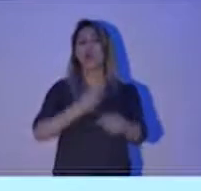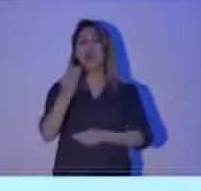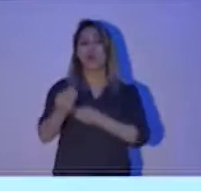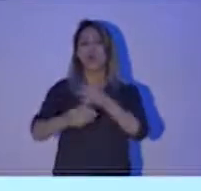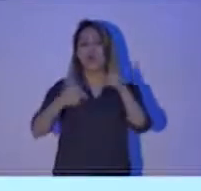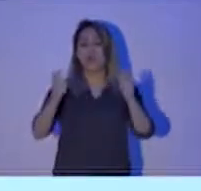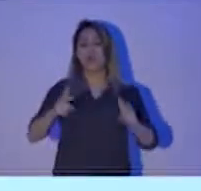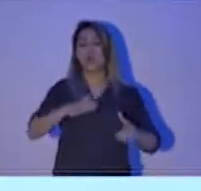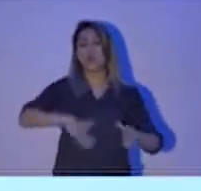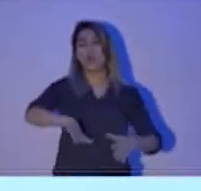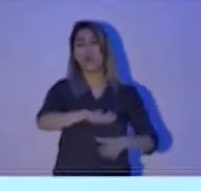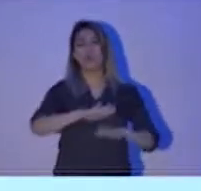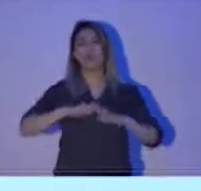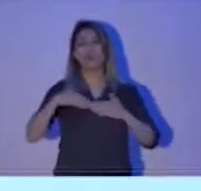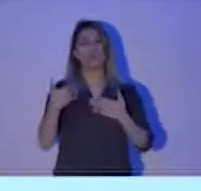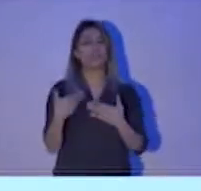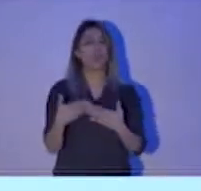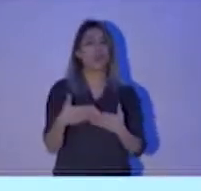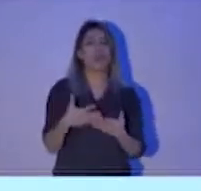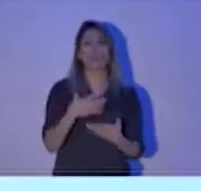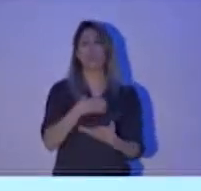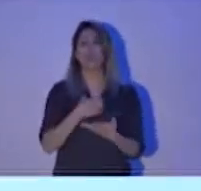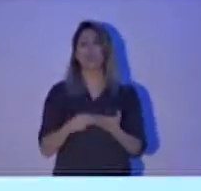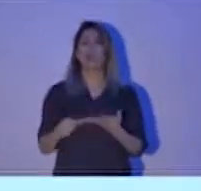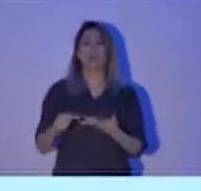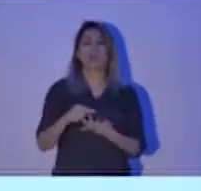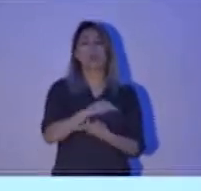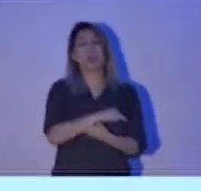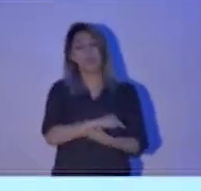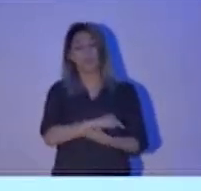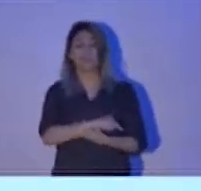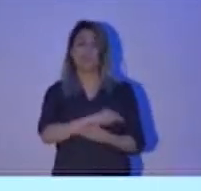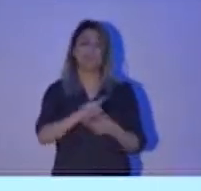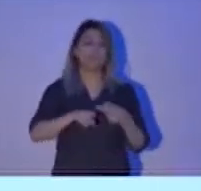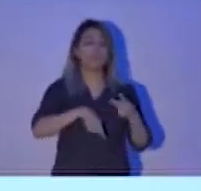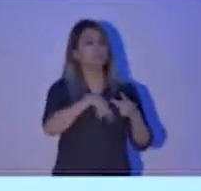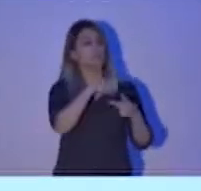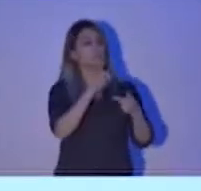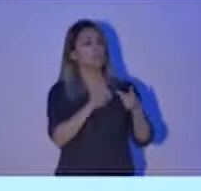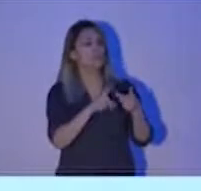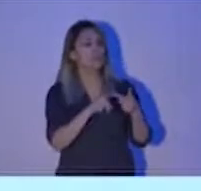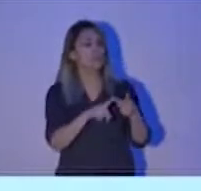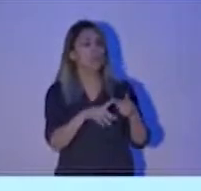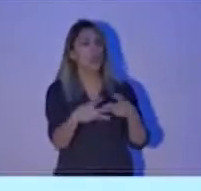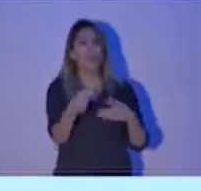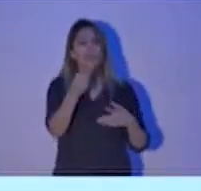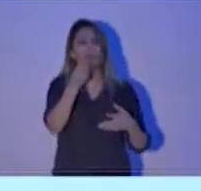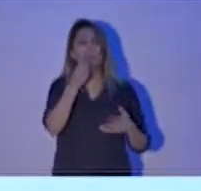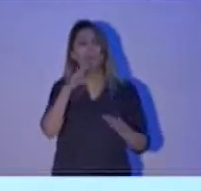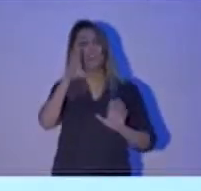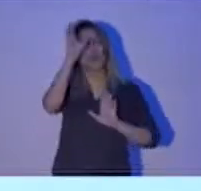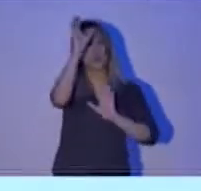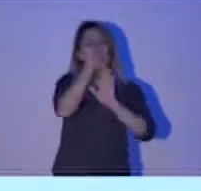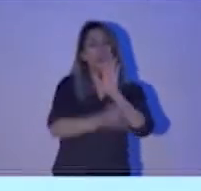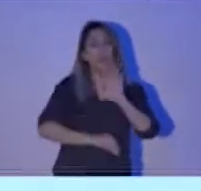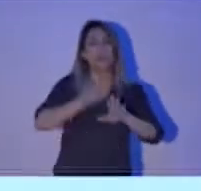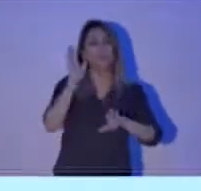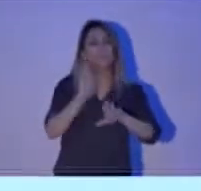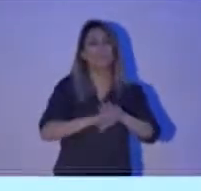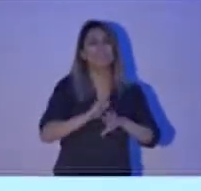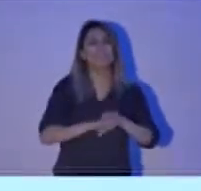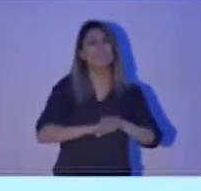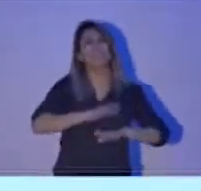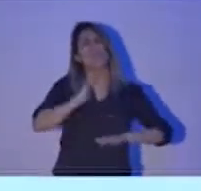de educação. Depois nós tivemos a oportunidade de construir os nossos currículos. E aí dá a